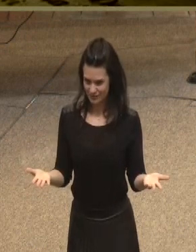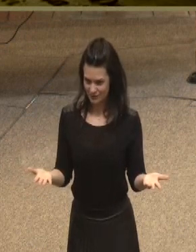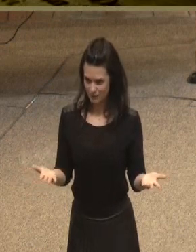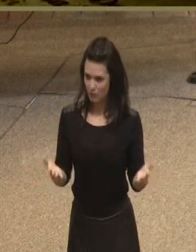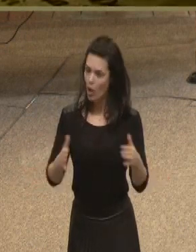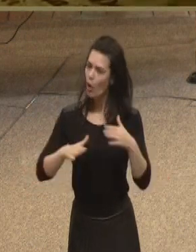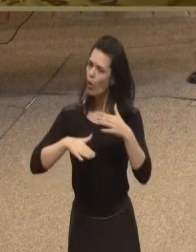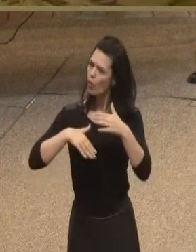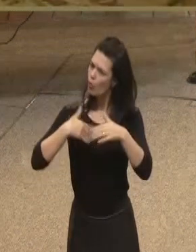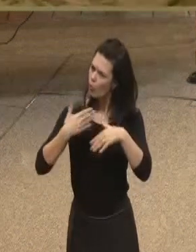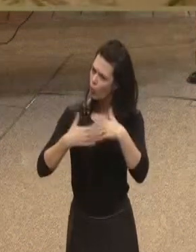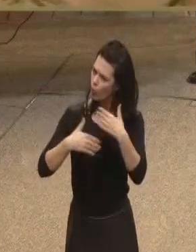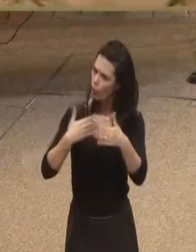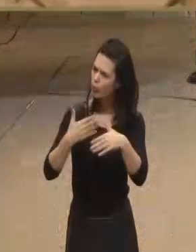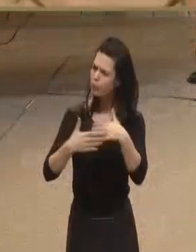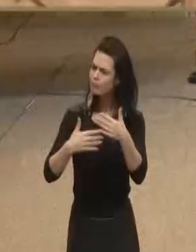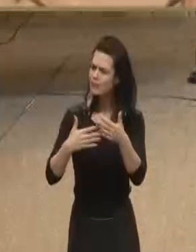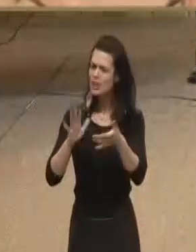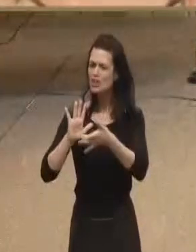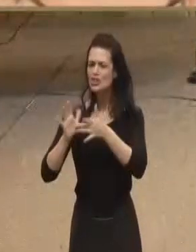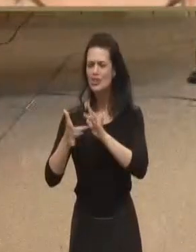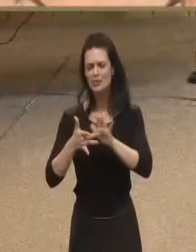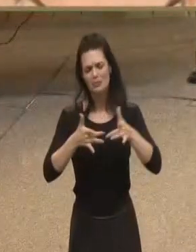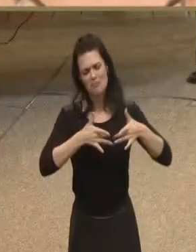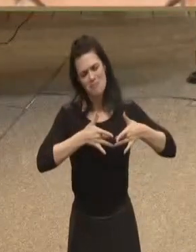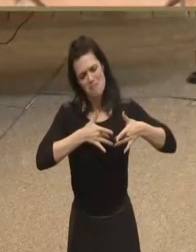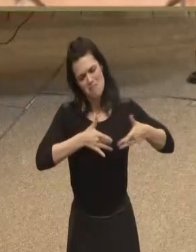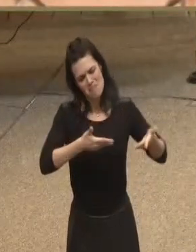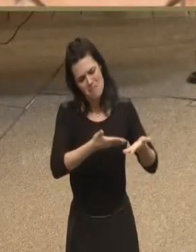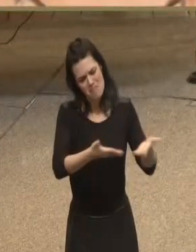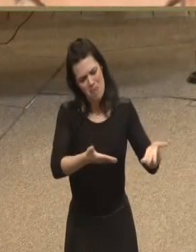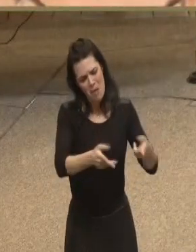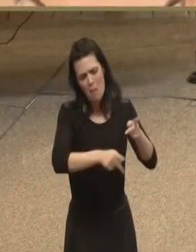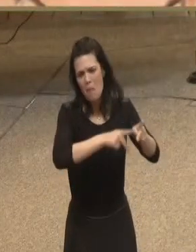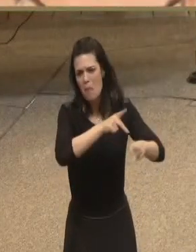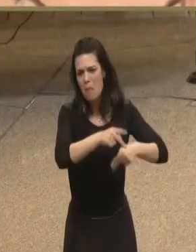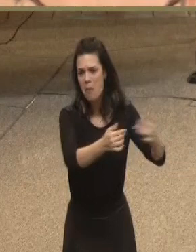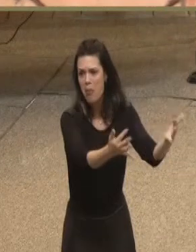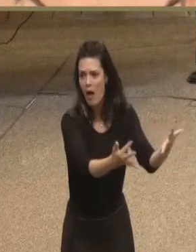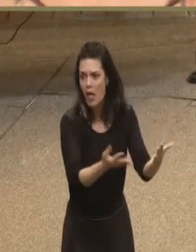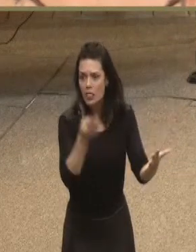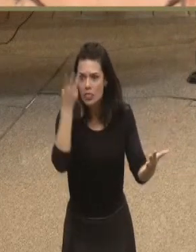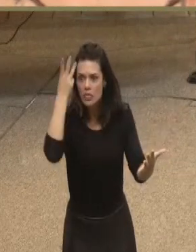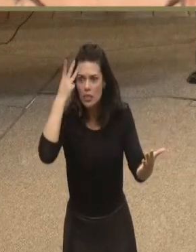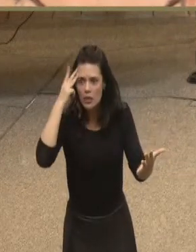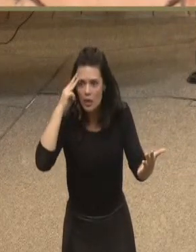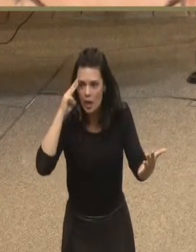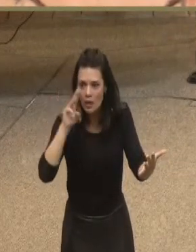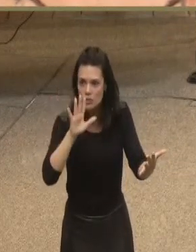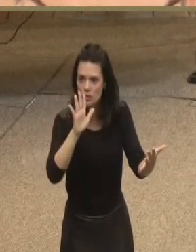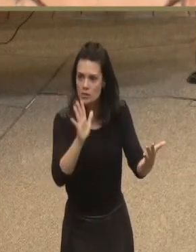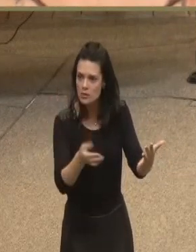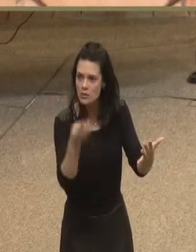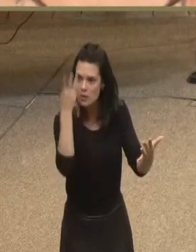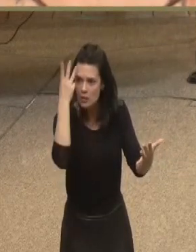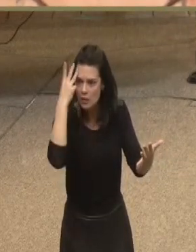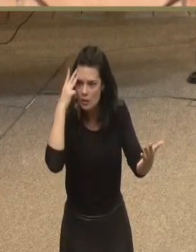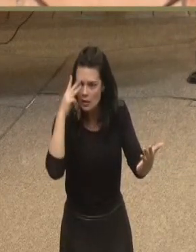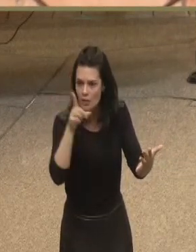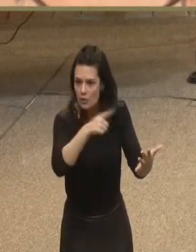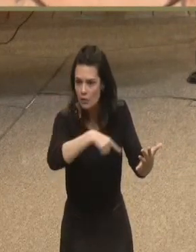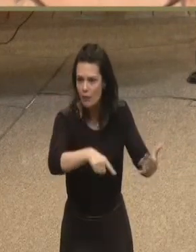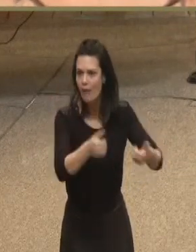tempo, então, Jesus se compadece daquela multidão que passava 3 dias ali, já há 3 dias aquela